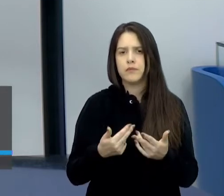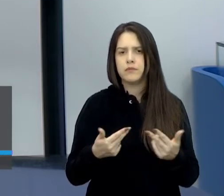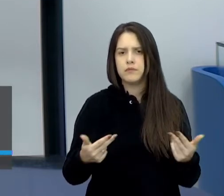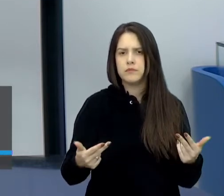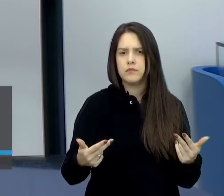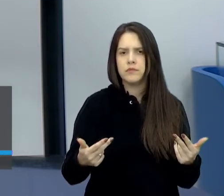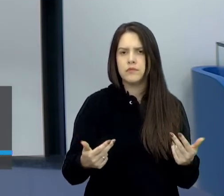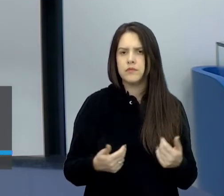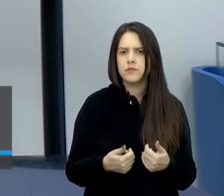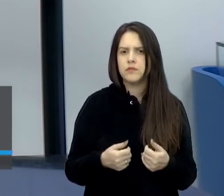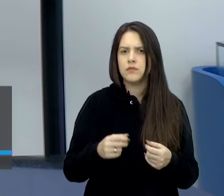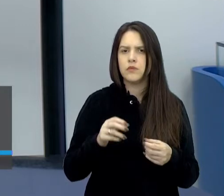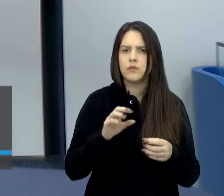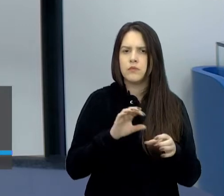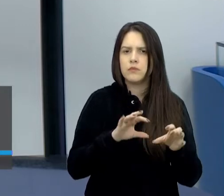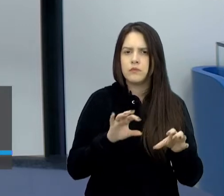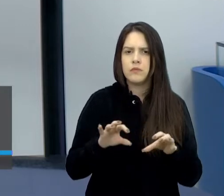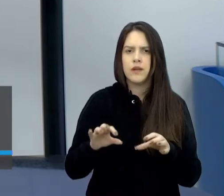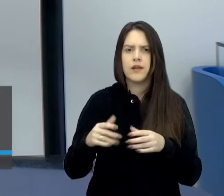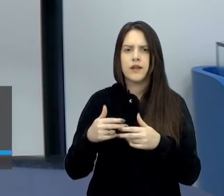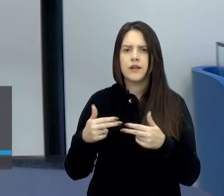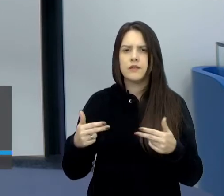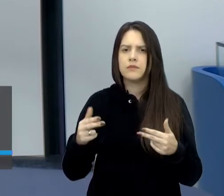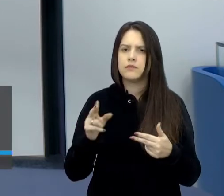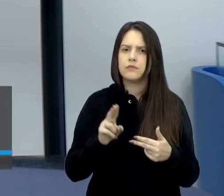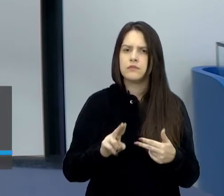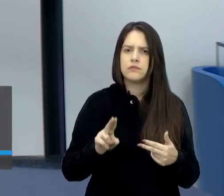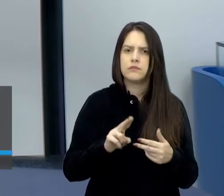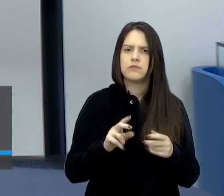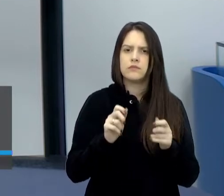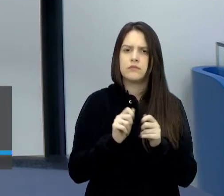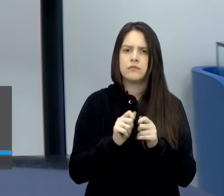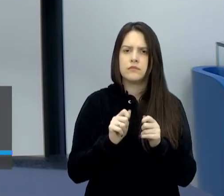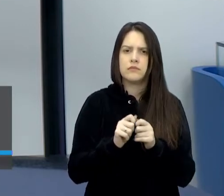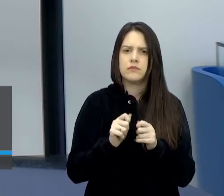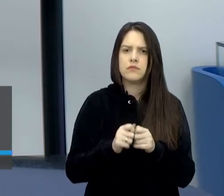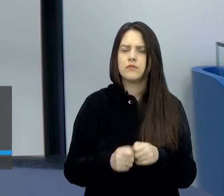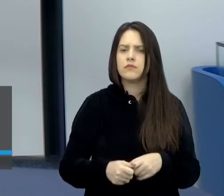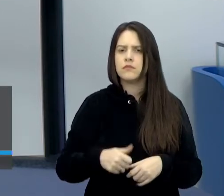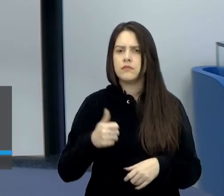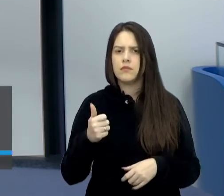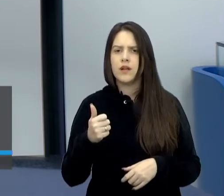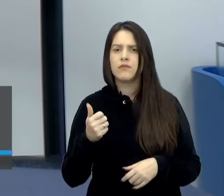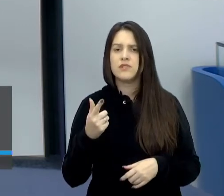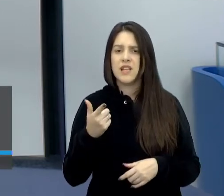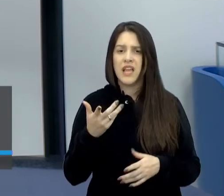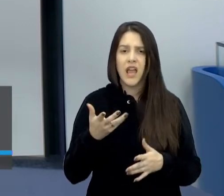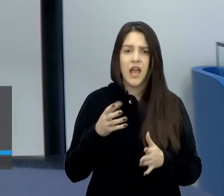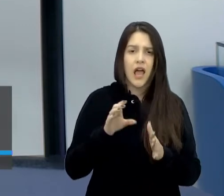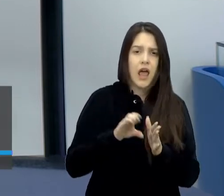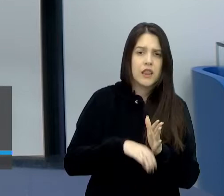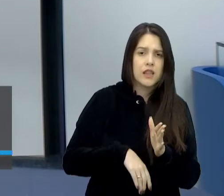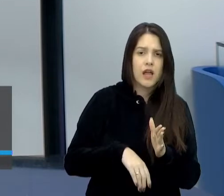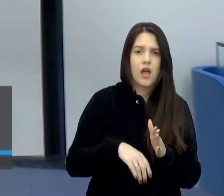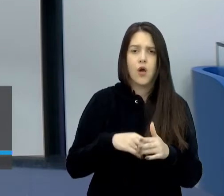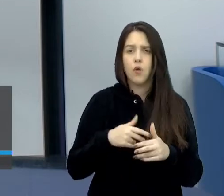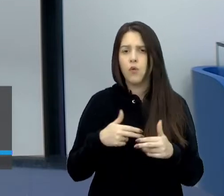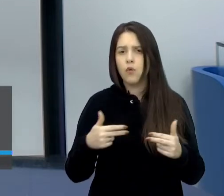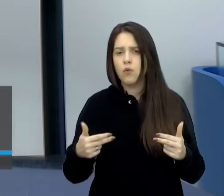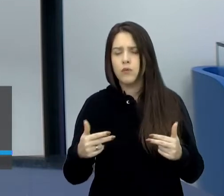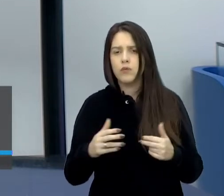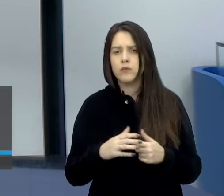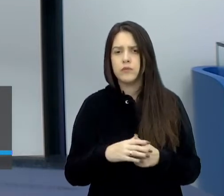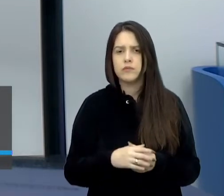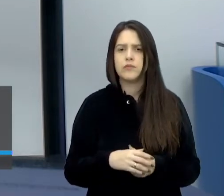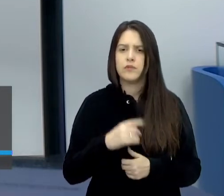uma geladeira, a gente vai nessas lojas aí, e aí eles falam, você quer boleto ou você quer cartão? Vamos ver o que é mais vantajoso, né?